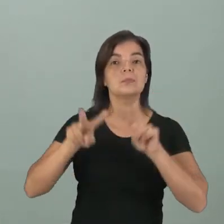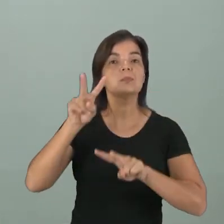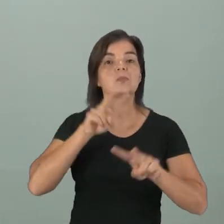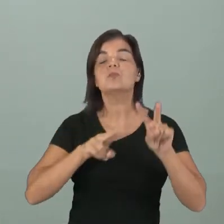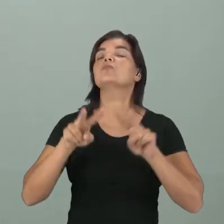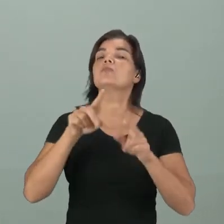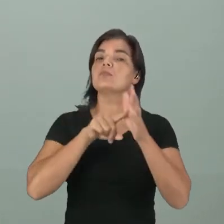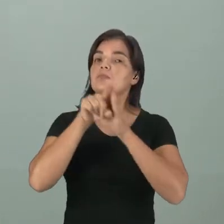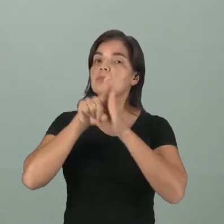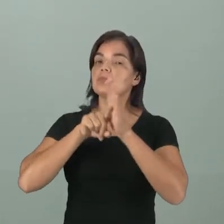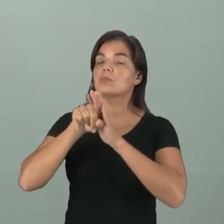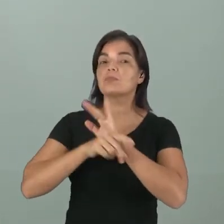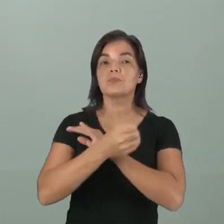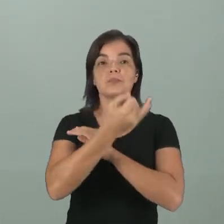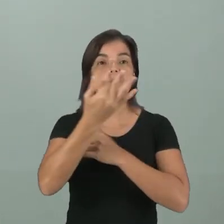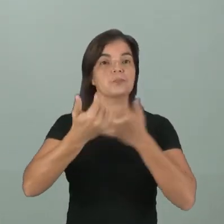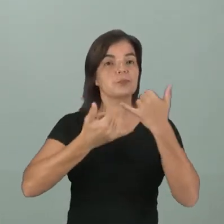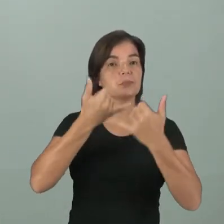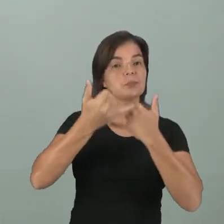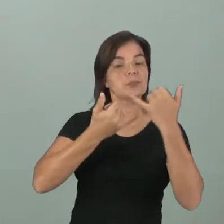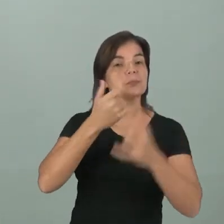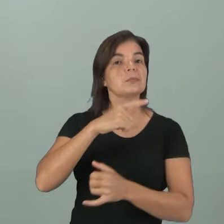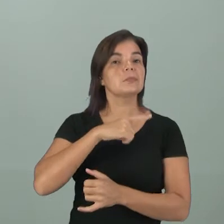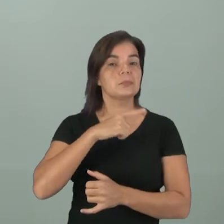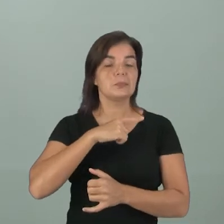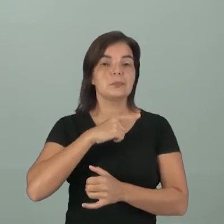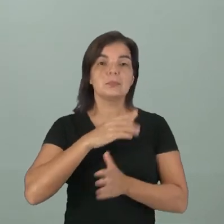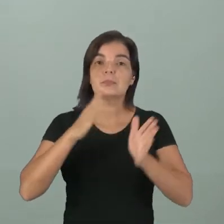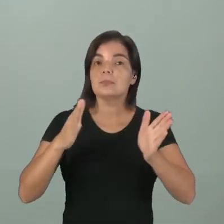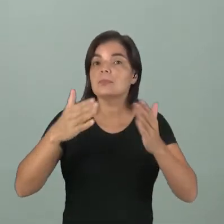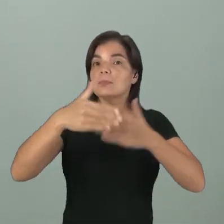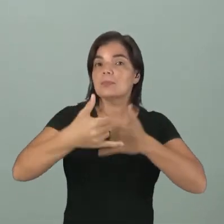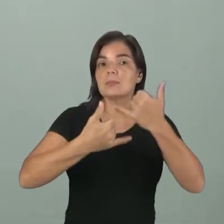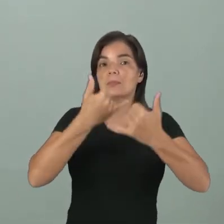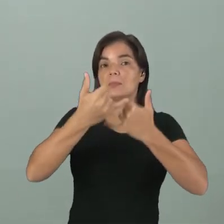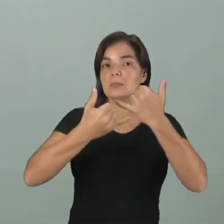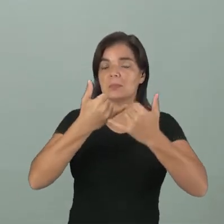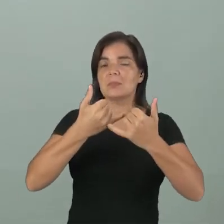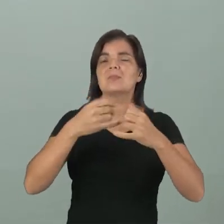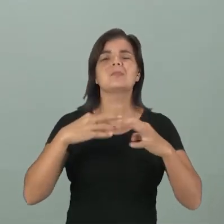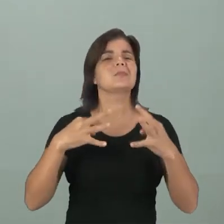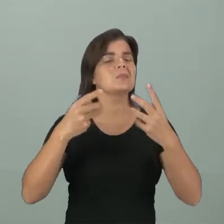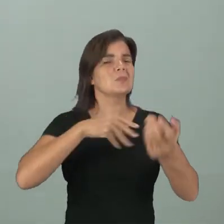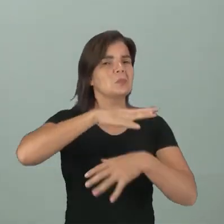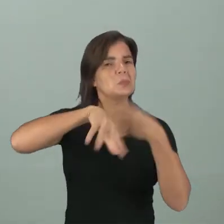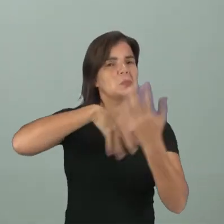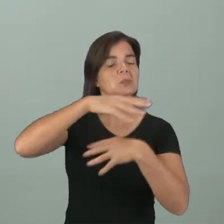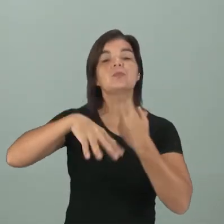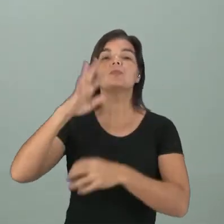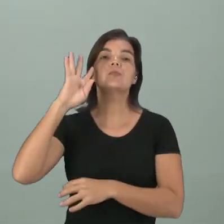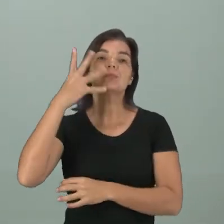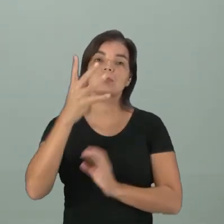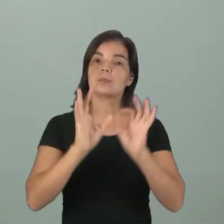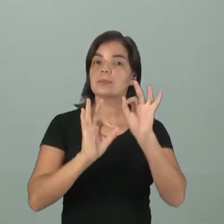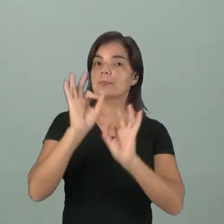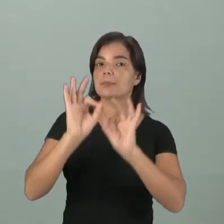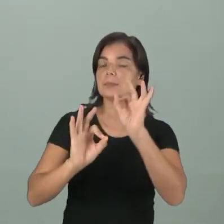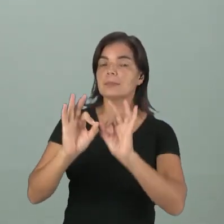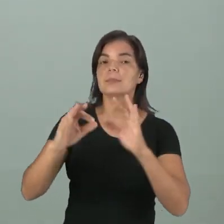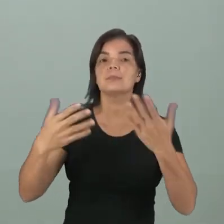visualizar a pesquisa de quantos brinquedos ele possuía em sua caixa de brinquedos. Estava tudo muito bagunçado e ele decidiu